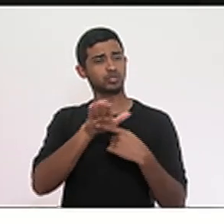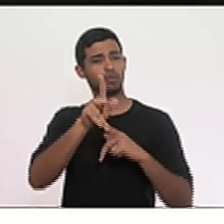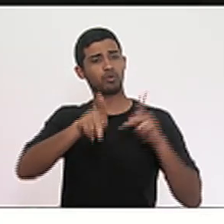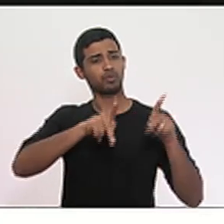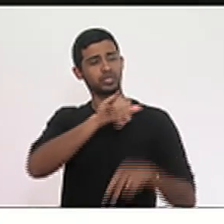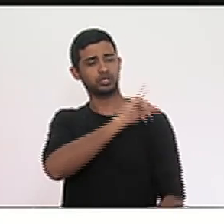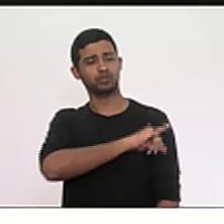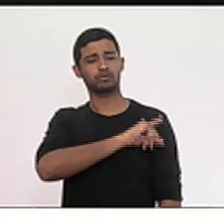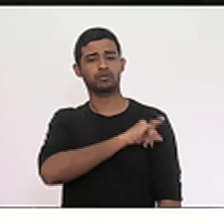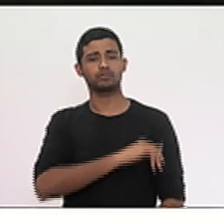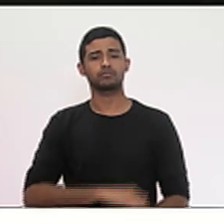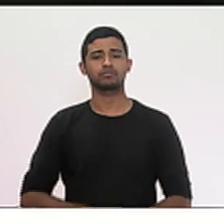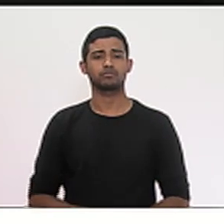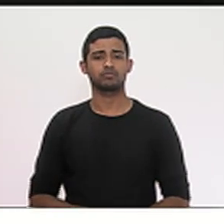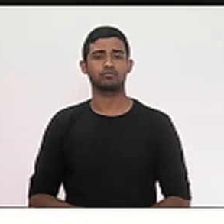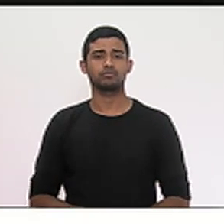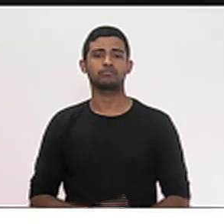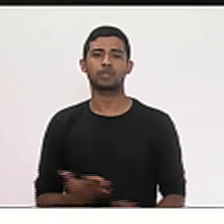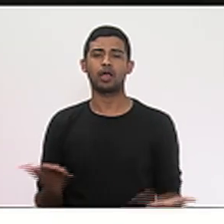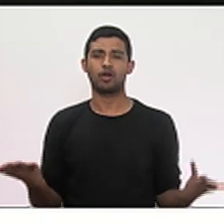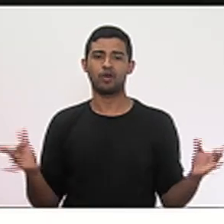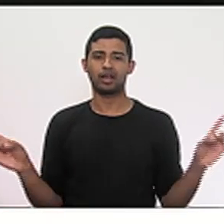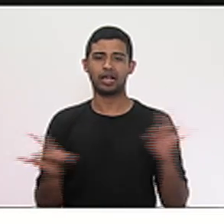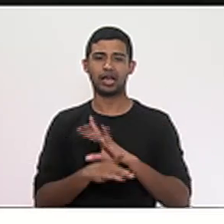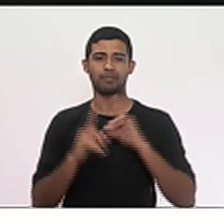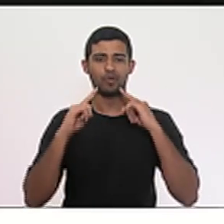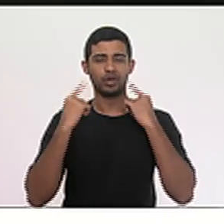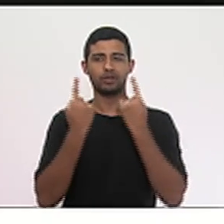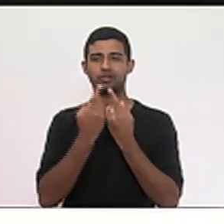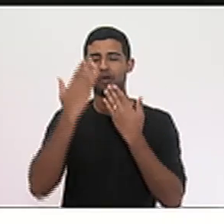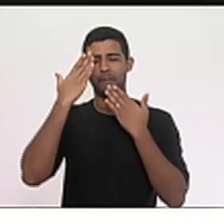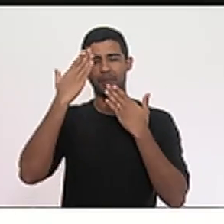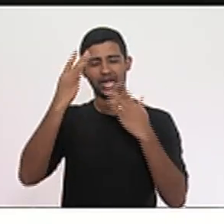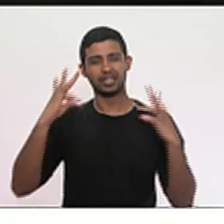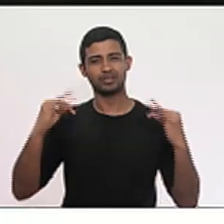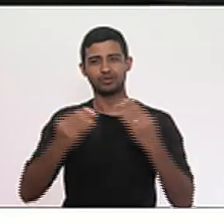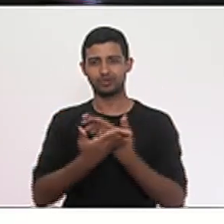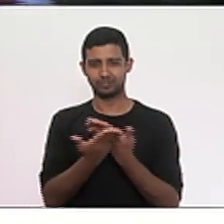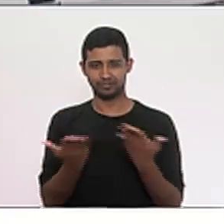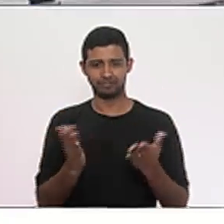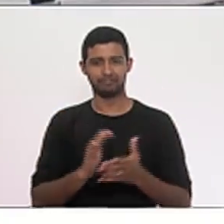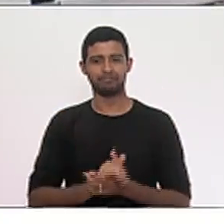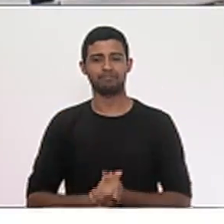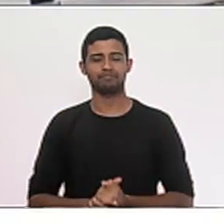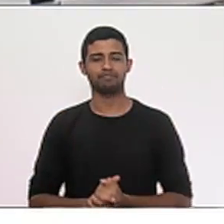do Estado do Rio de Janeiro. E dou aqui encerrada a nossa sessão. Meu muito obrigado a todos vocês.